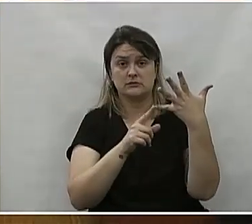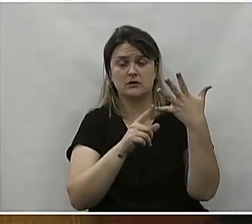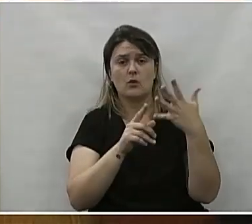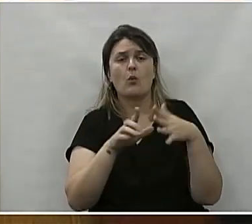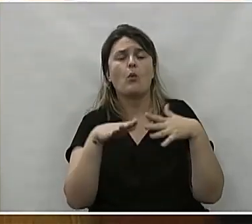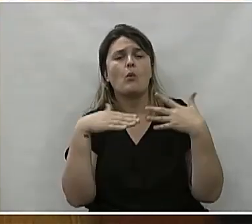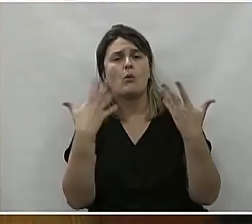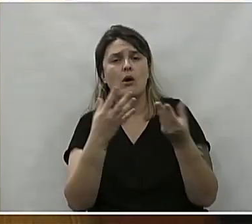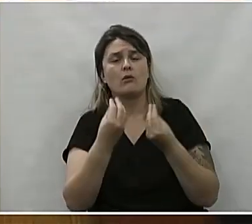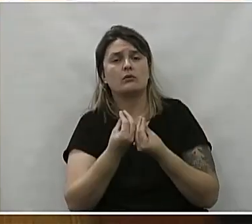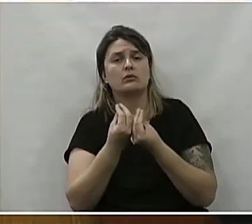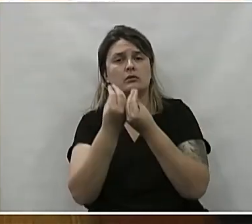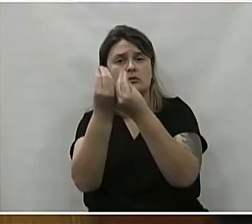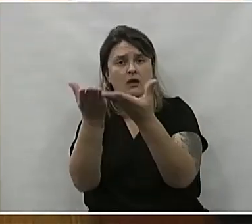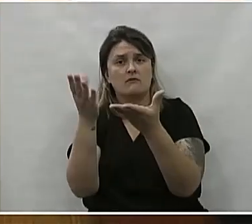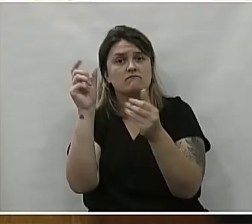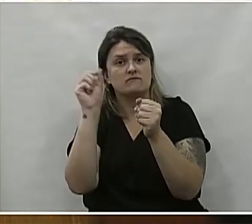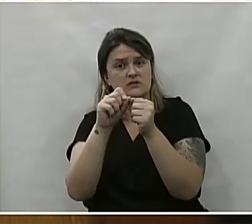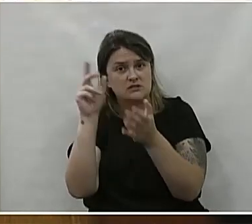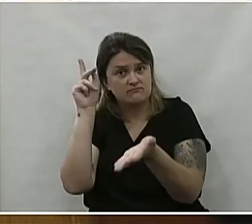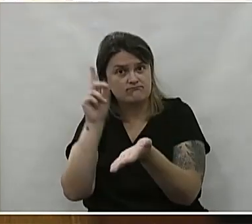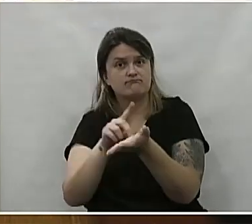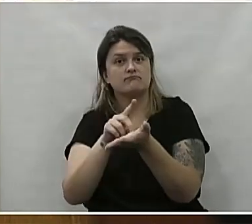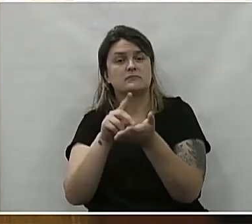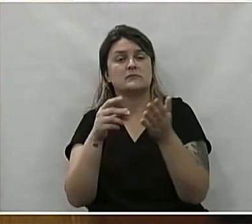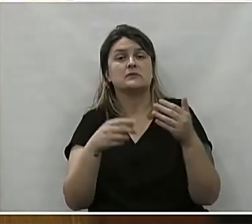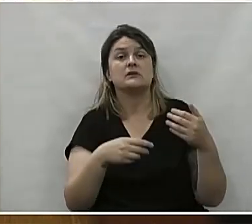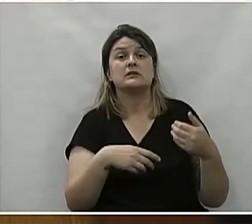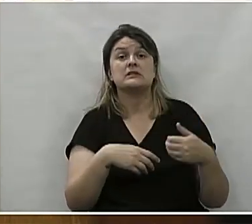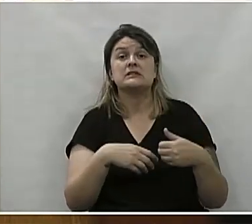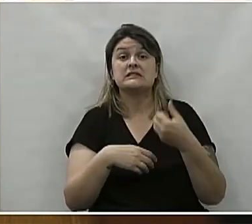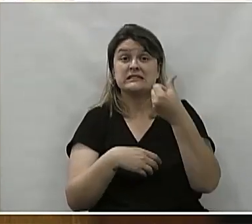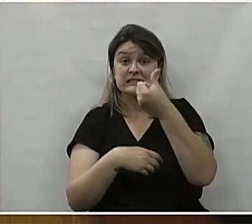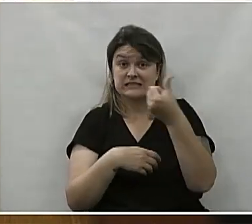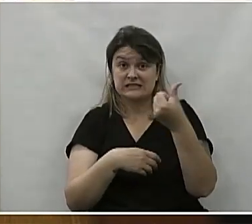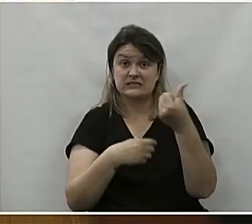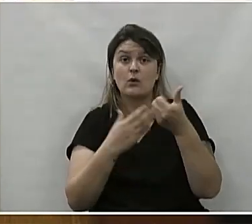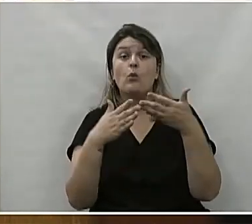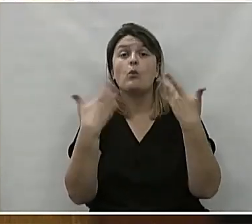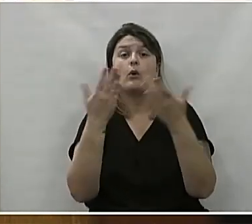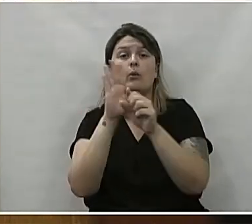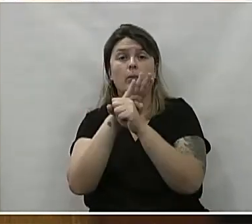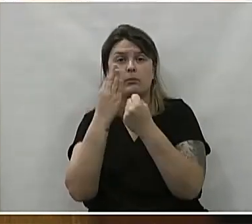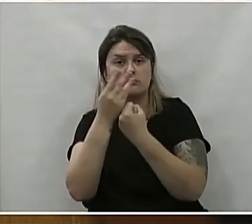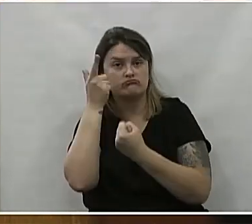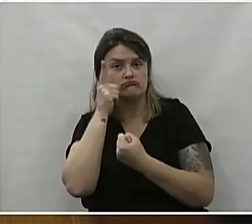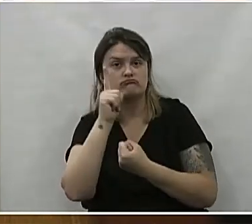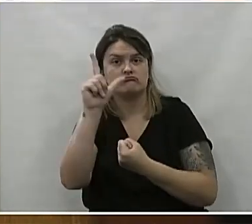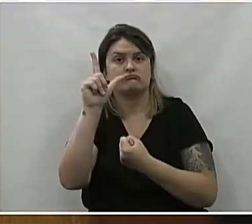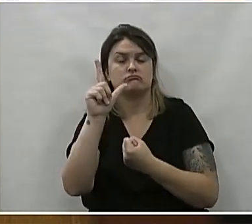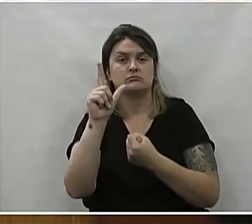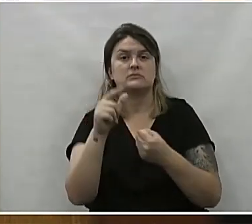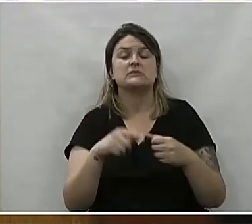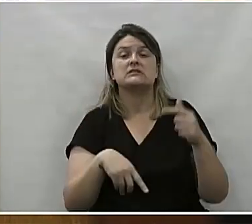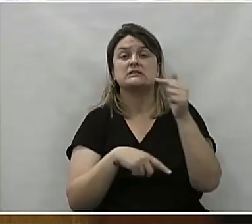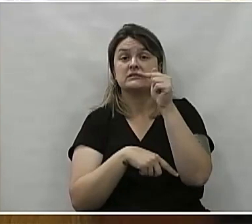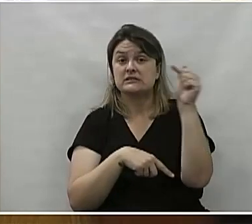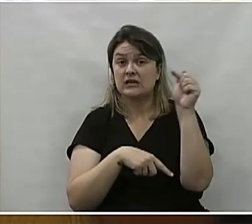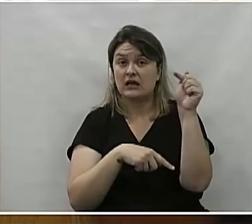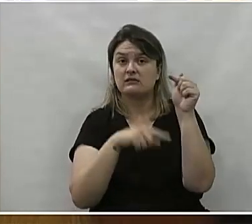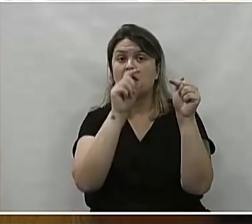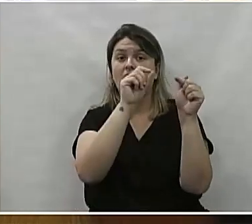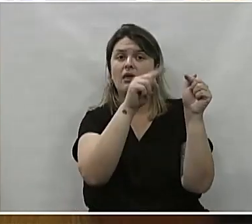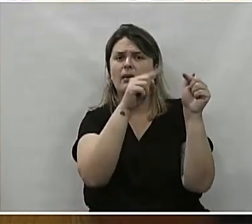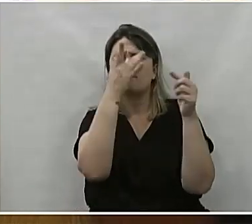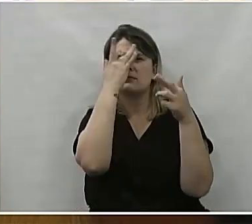para a deliberação e implementação do programa 6. Quais bairros serão contemplados 7. Quem